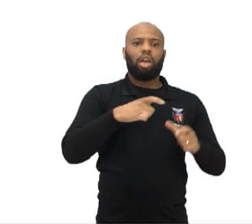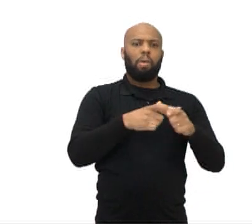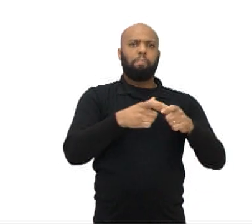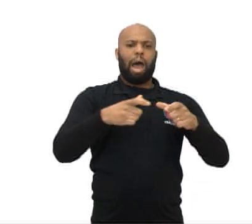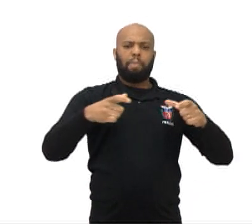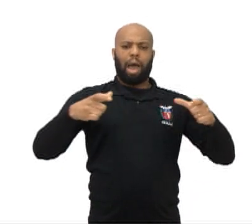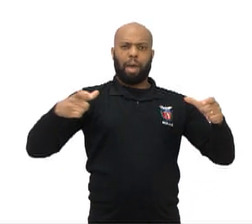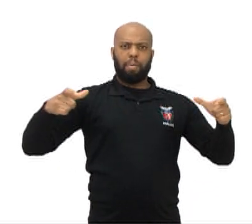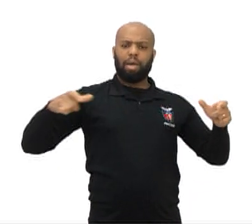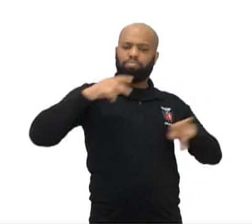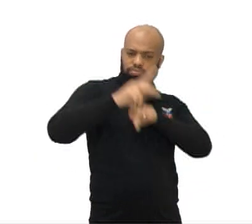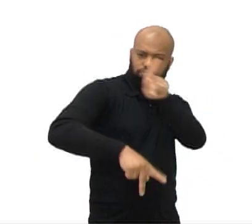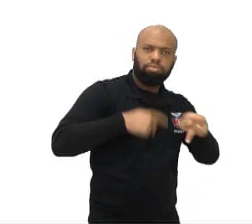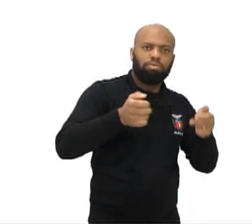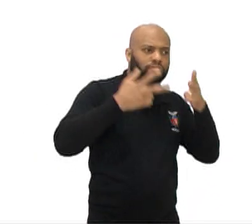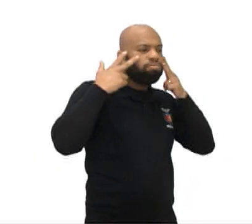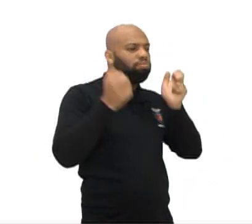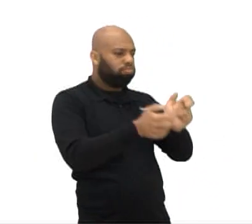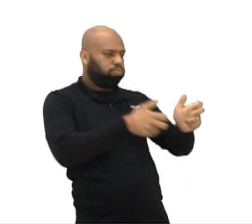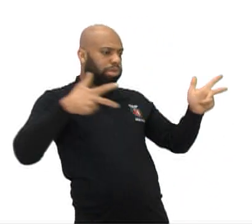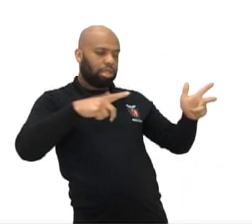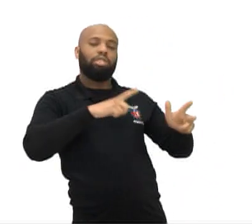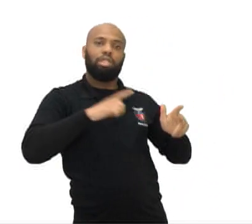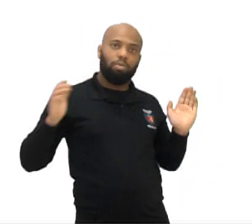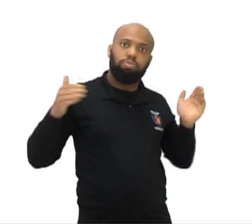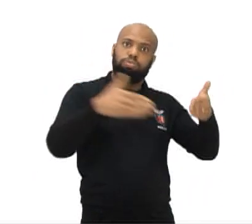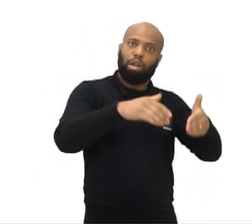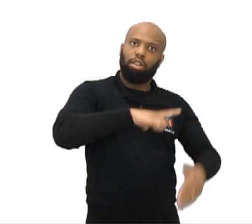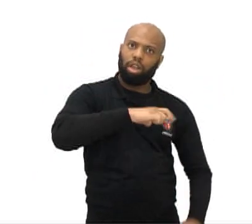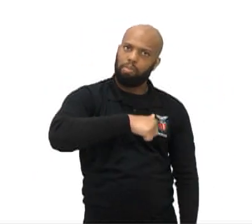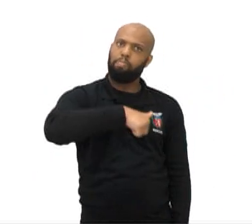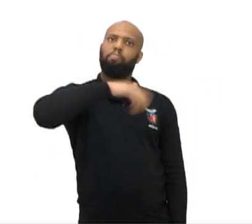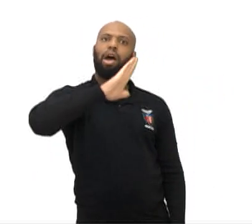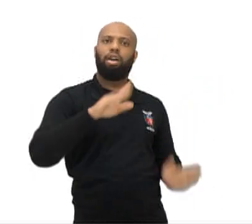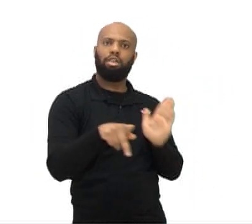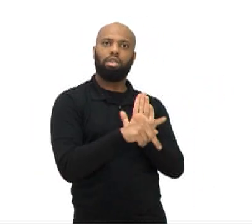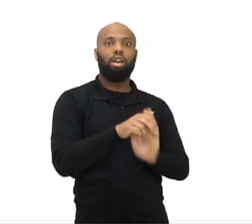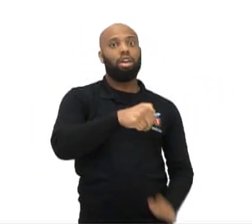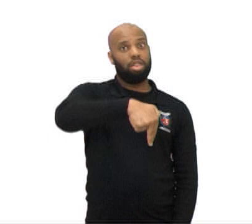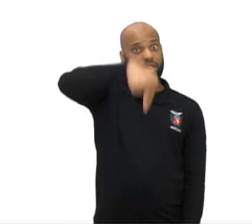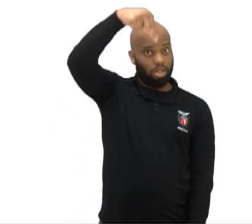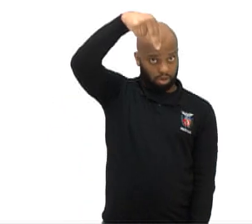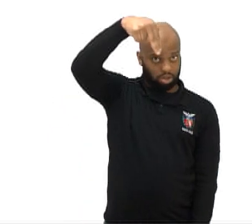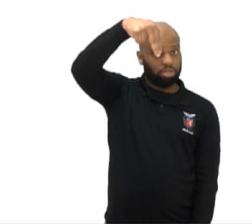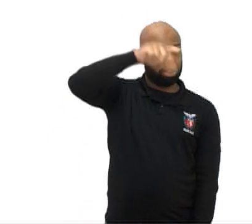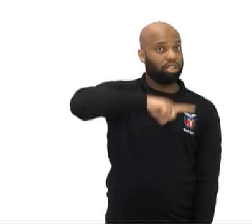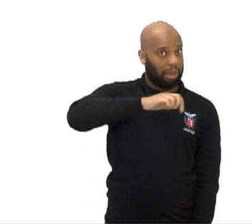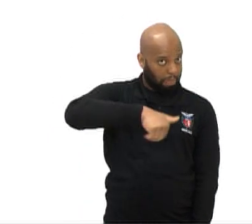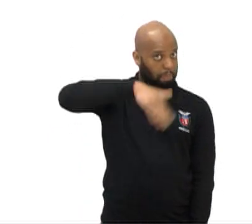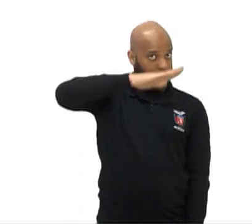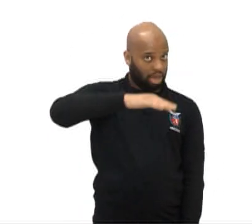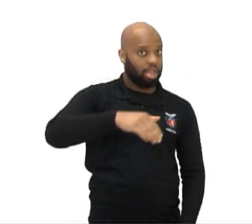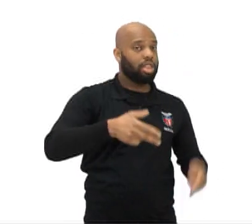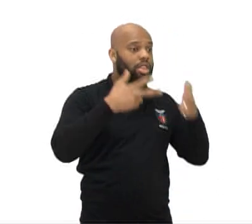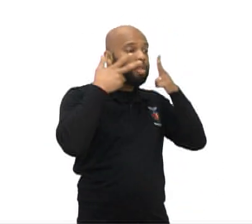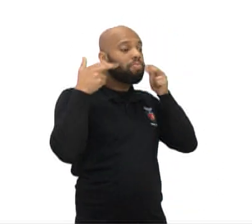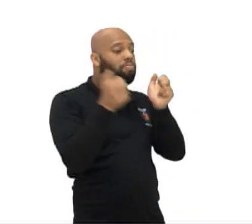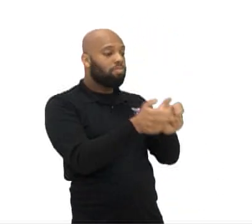população indígena. Então, onde está concentrada hoje a maior população indígena no Brasil? É na região norte, tá?